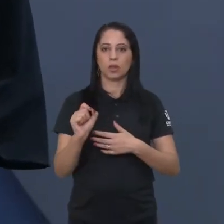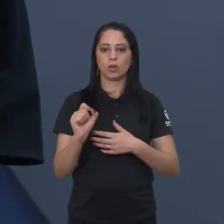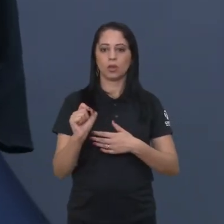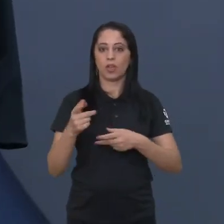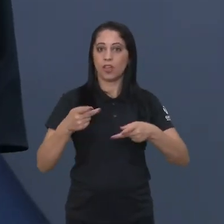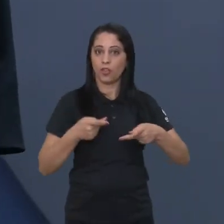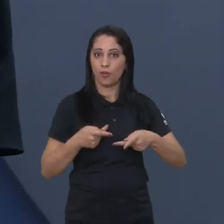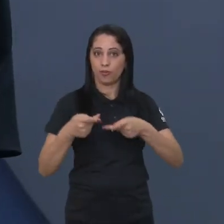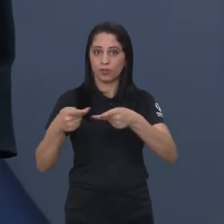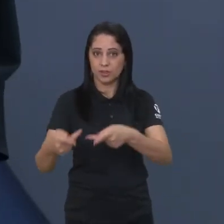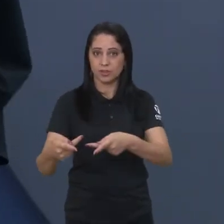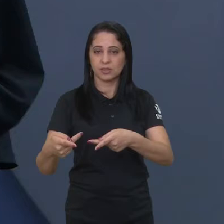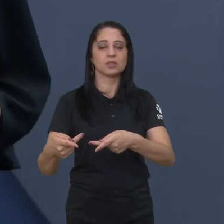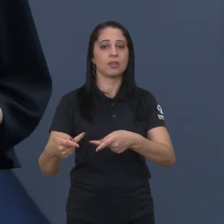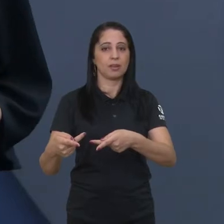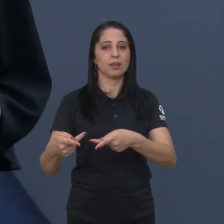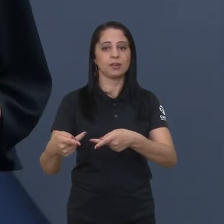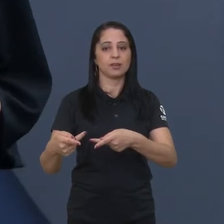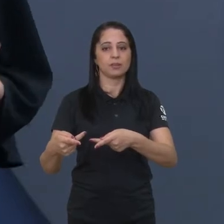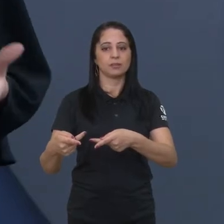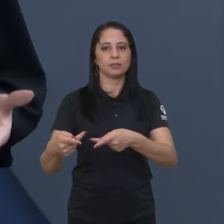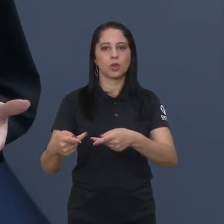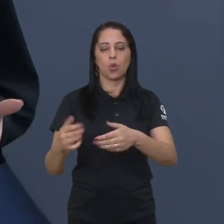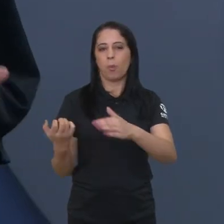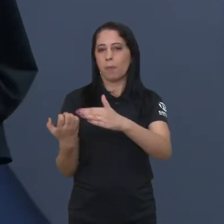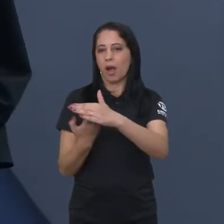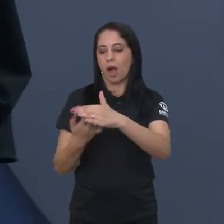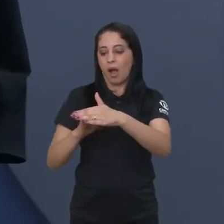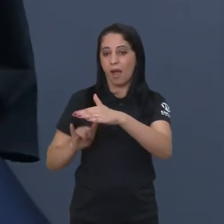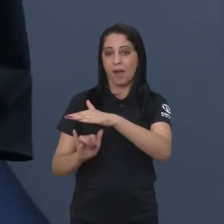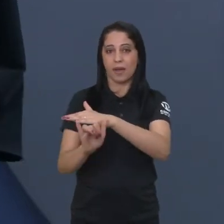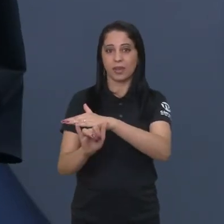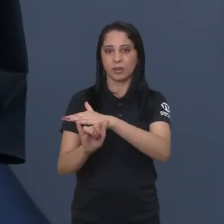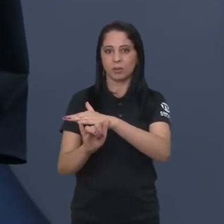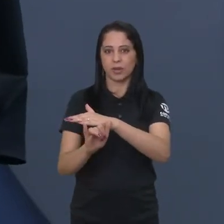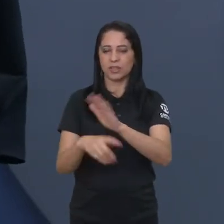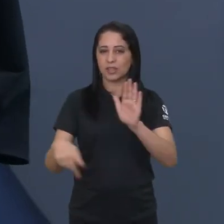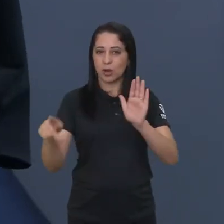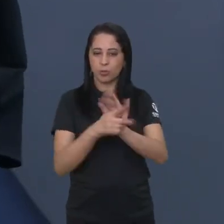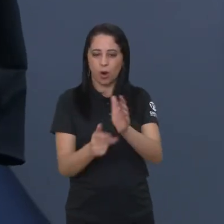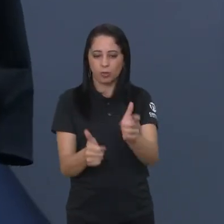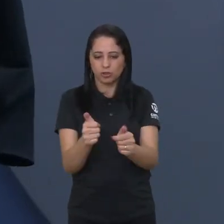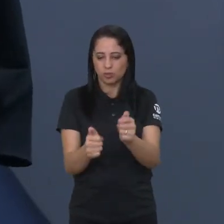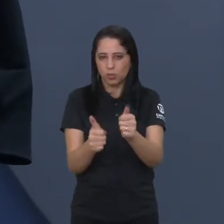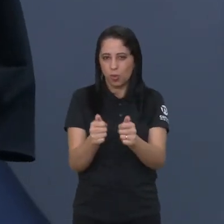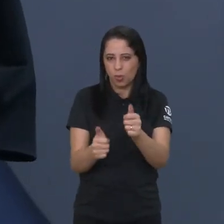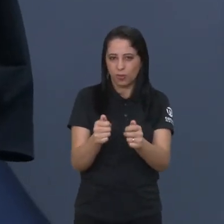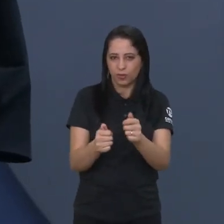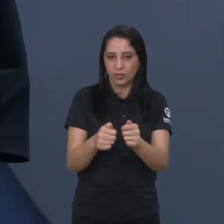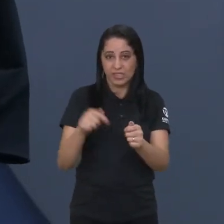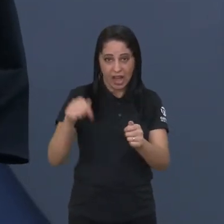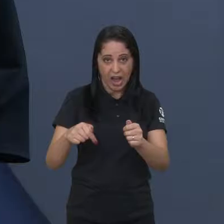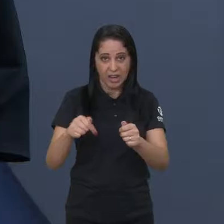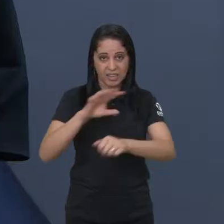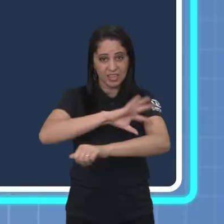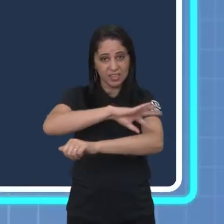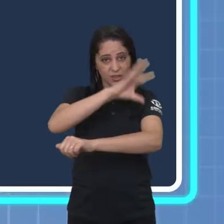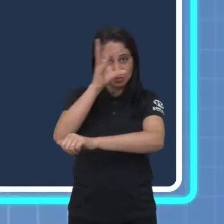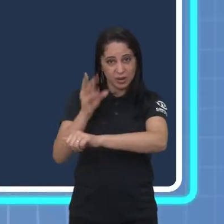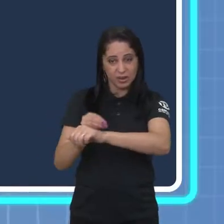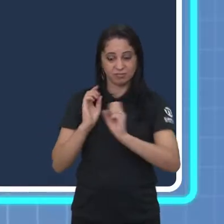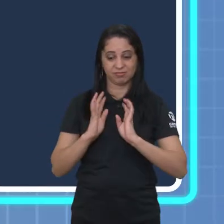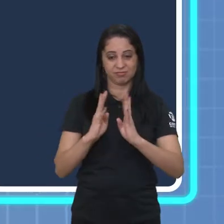uma visita do vereador Zé Luiz a uma startup voltada para a área de games no Parque da Cidade. A gente volta já.